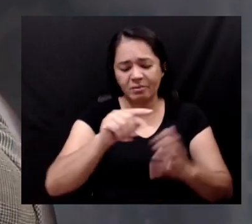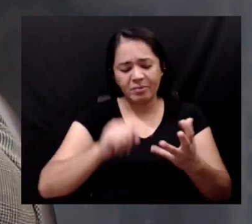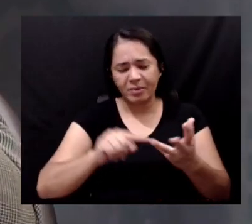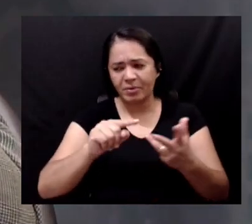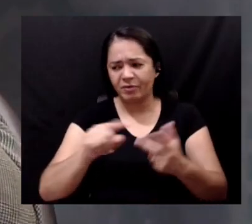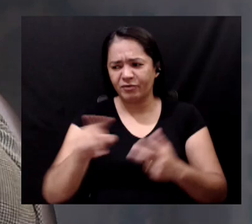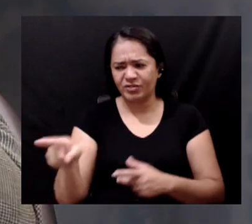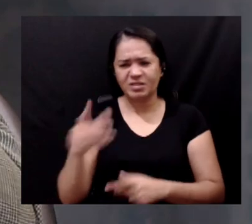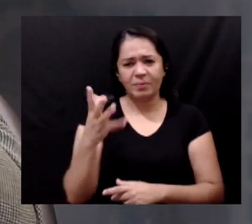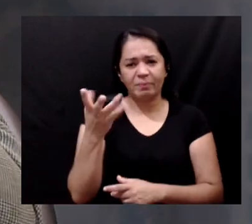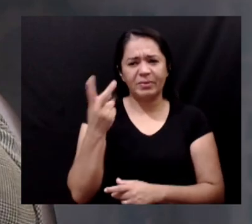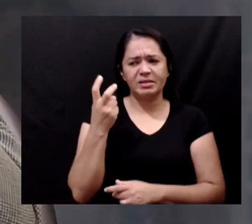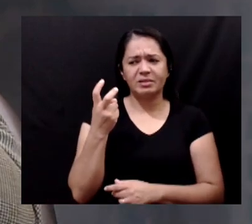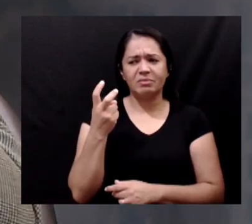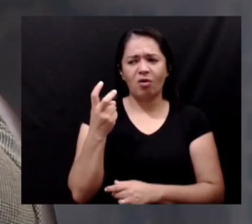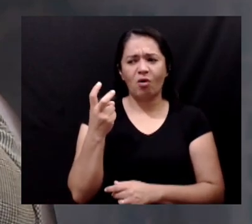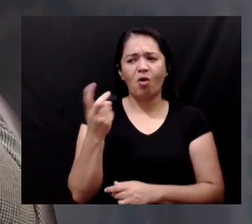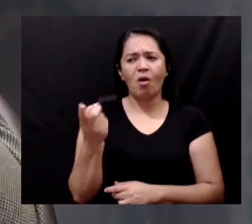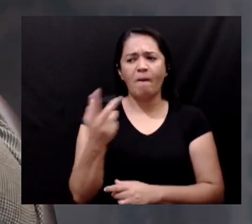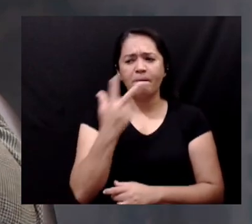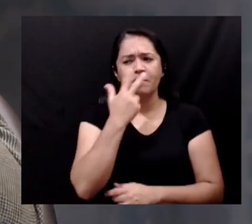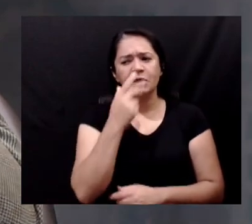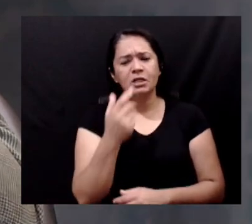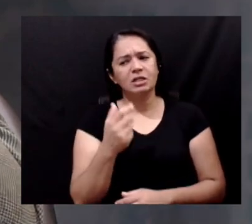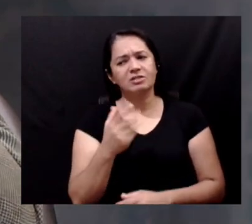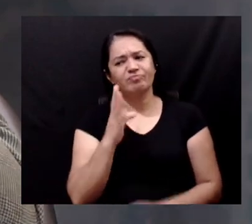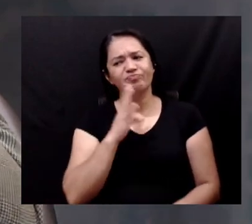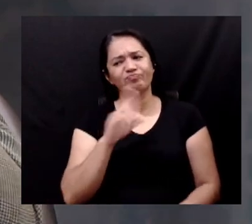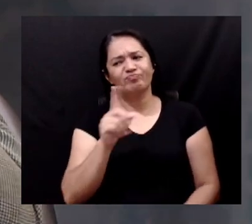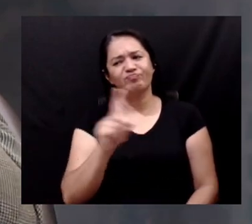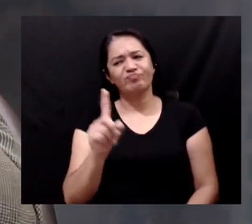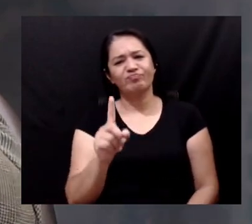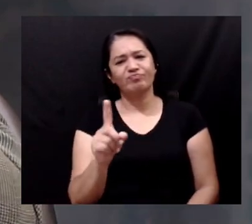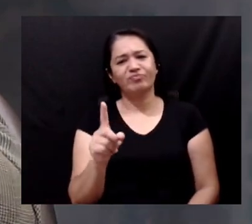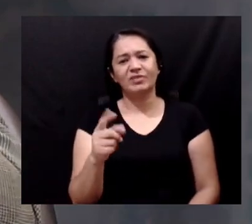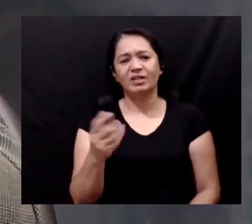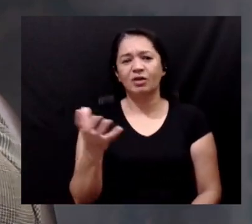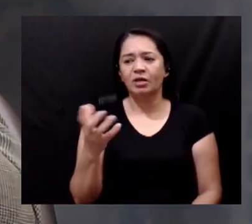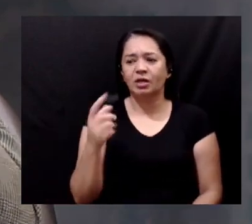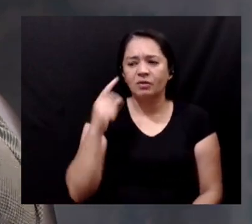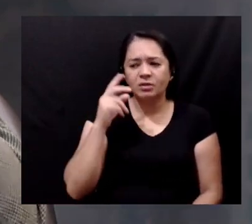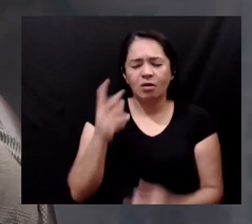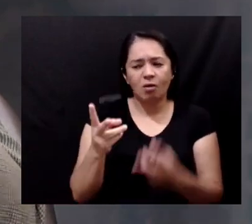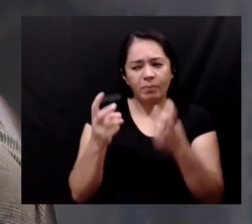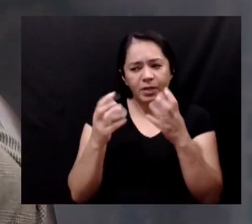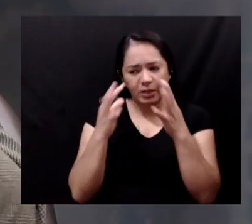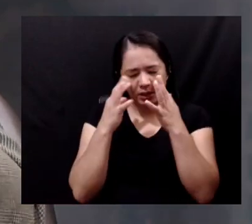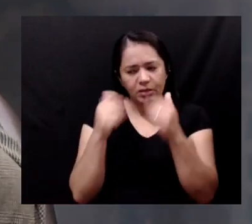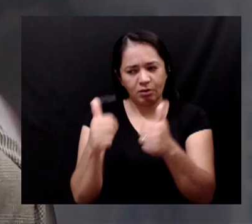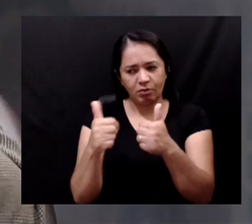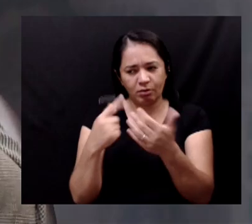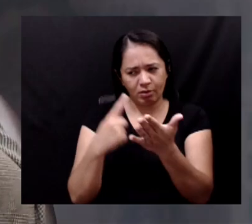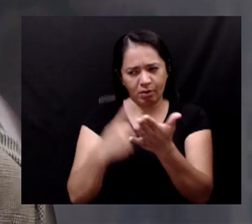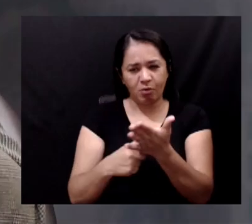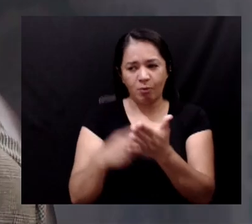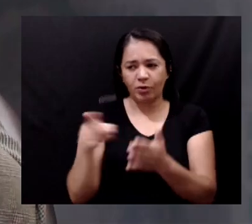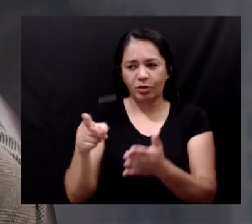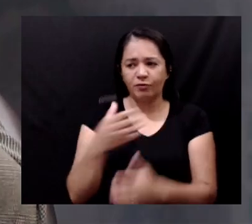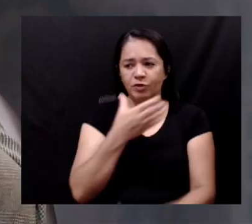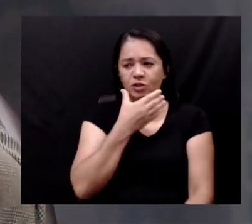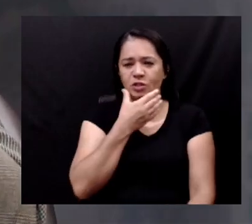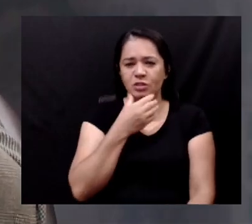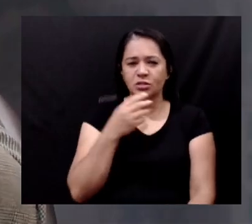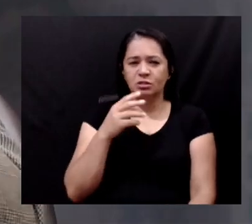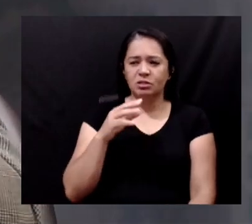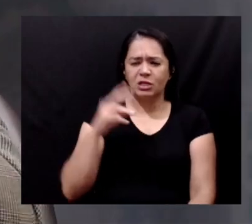que parece que não é muito legal, né. Eu queria que você ficasse de olho, atento nisso, porque você é um menino muito inteligente, né,